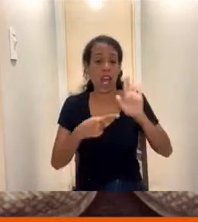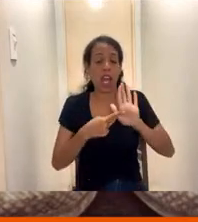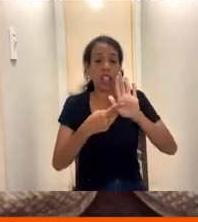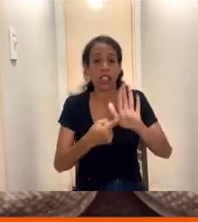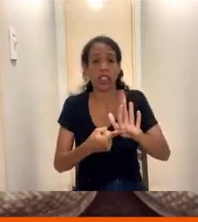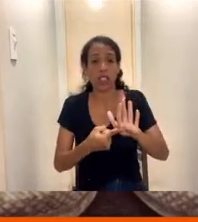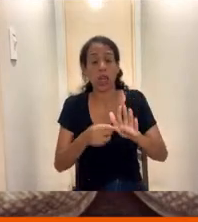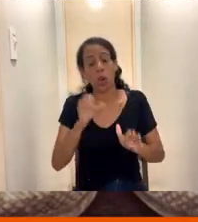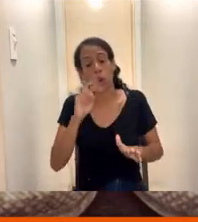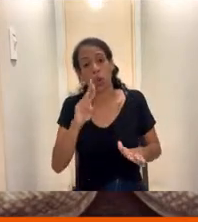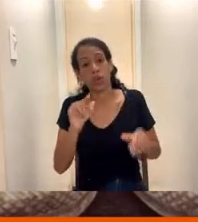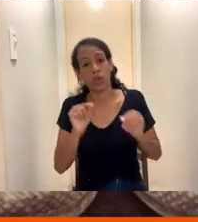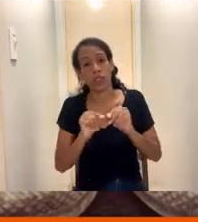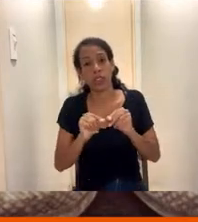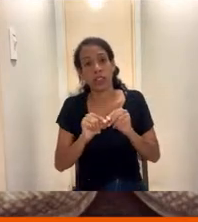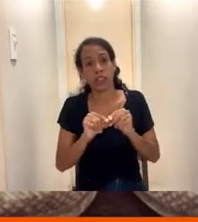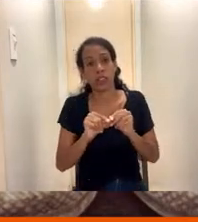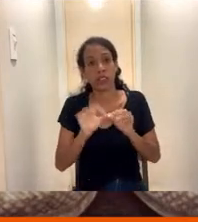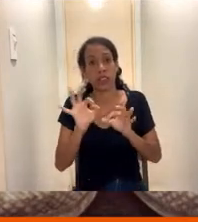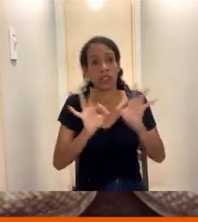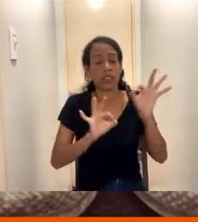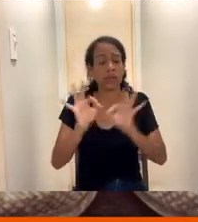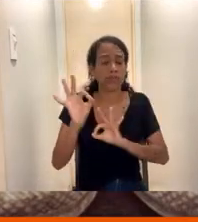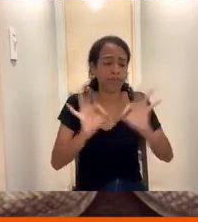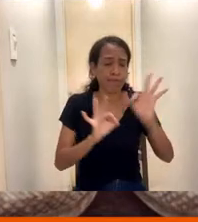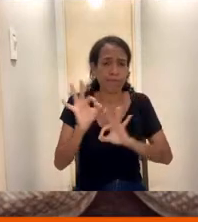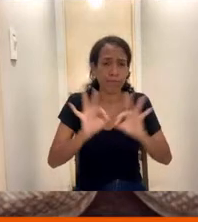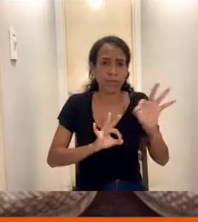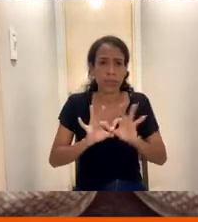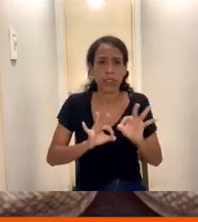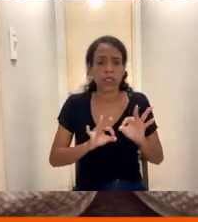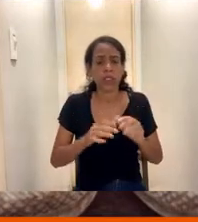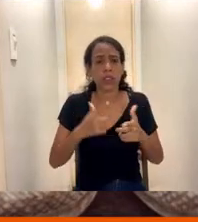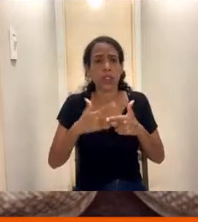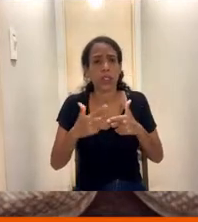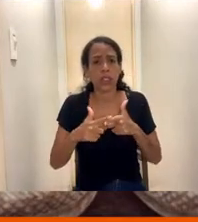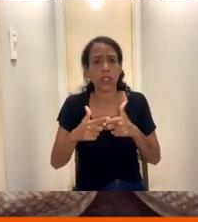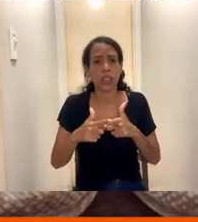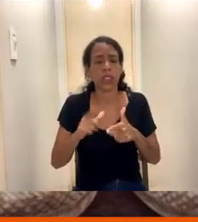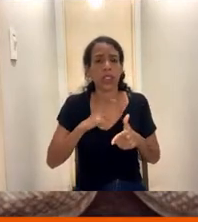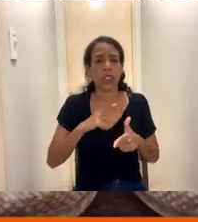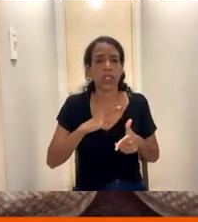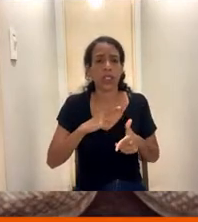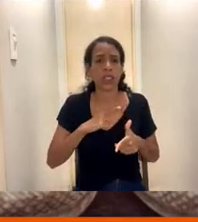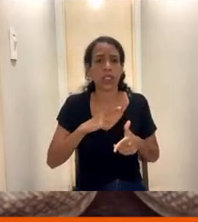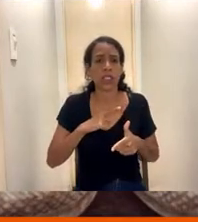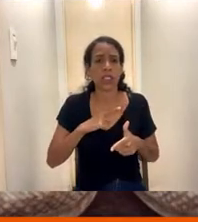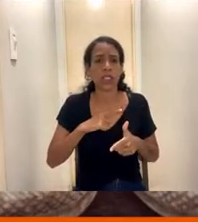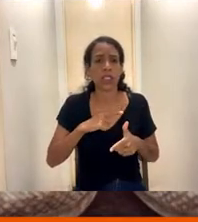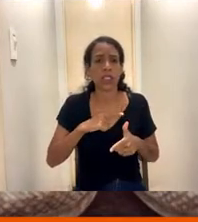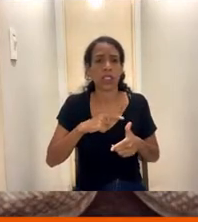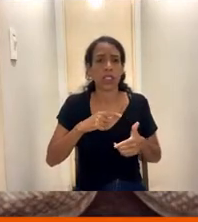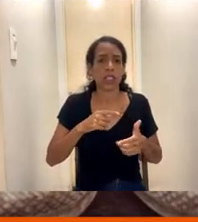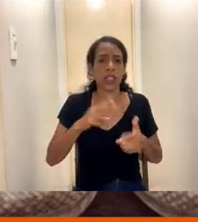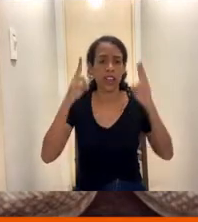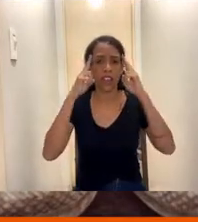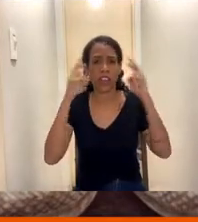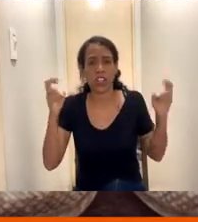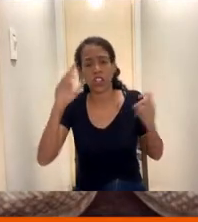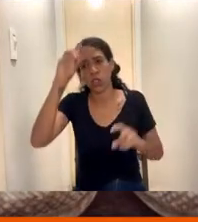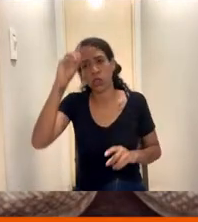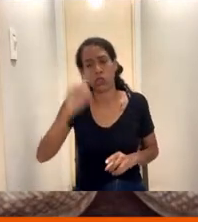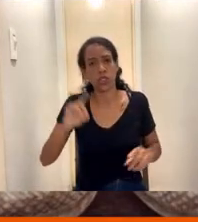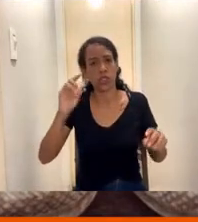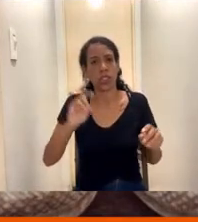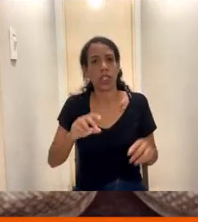ou executar práticas de medidas disciplinares que sejam punitivas, que violem os